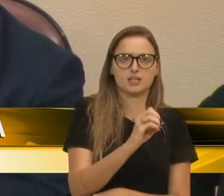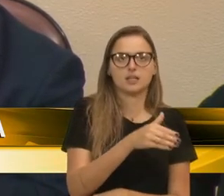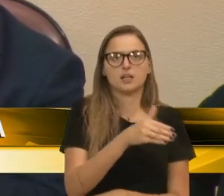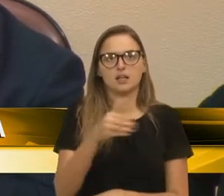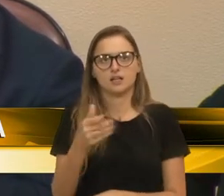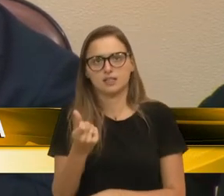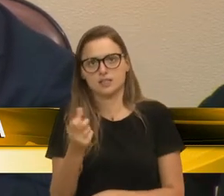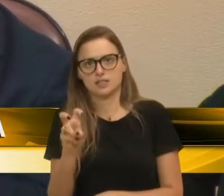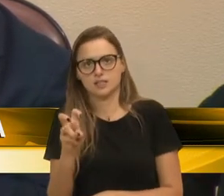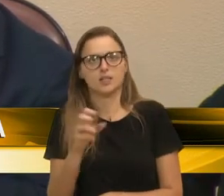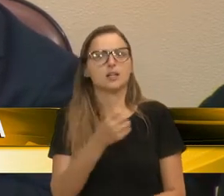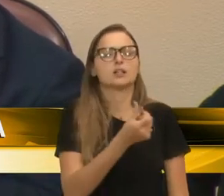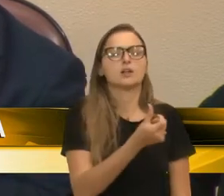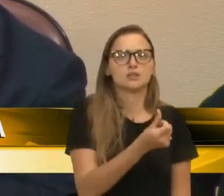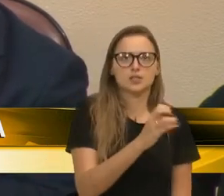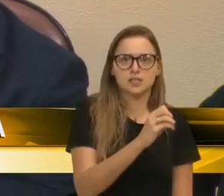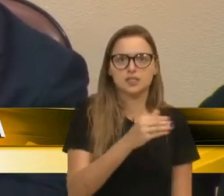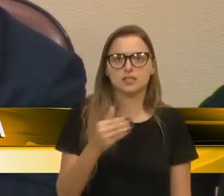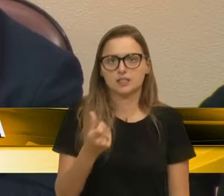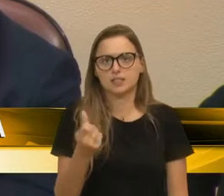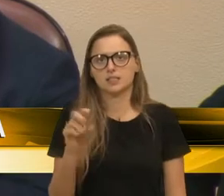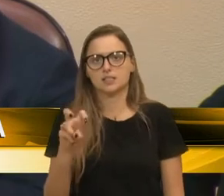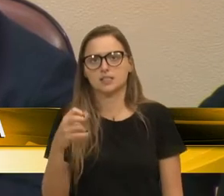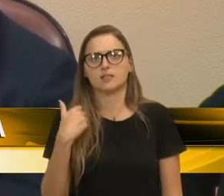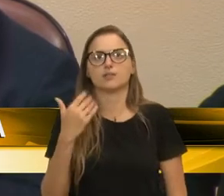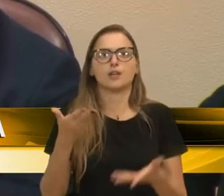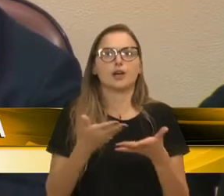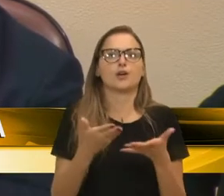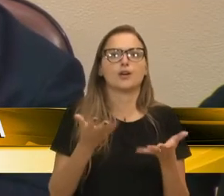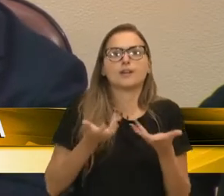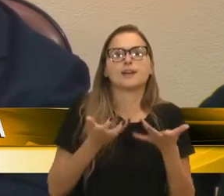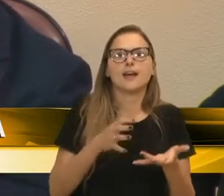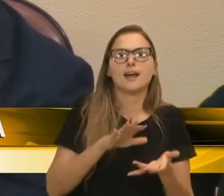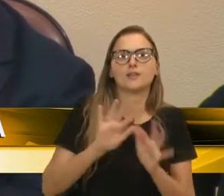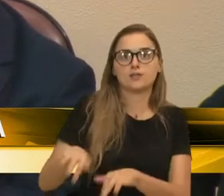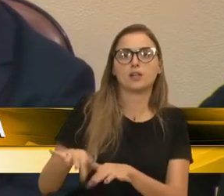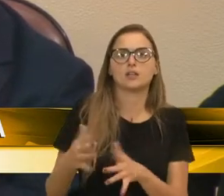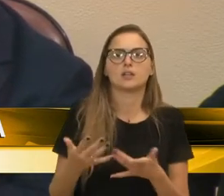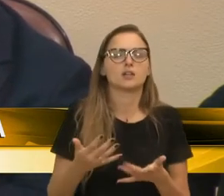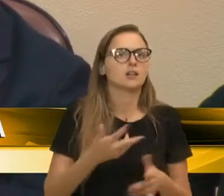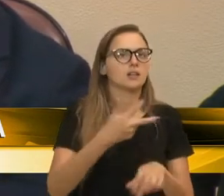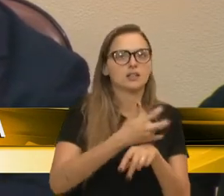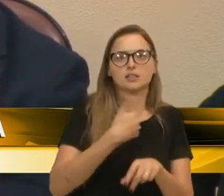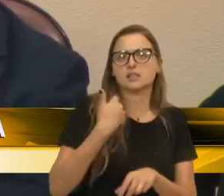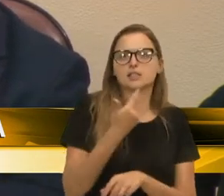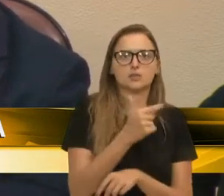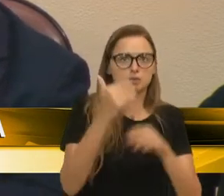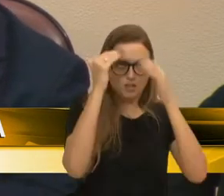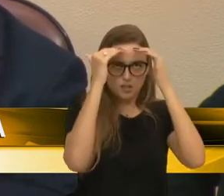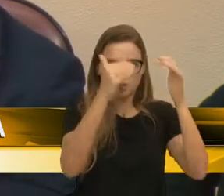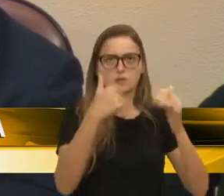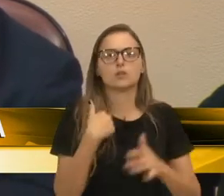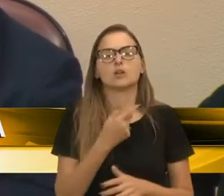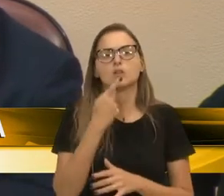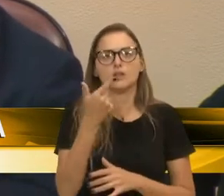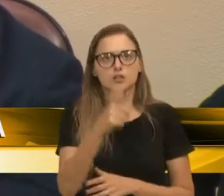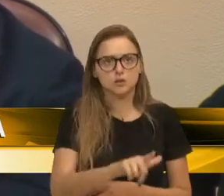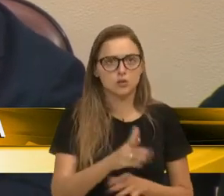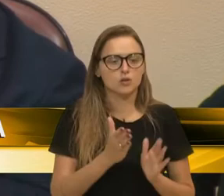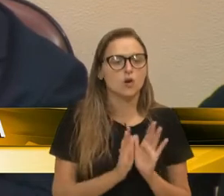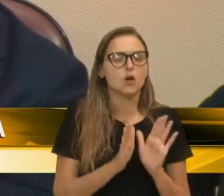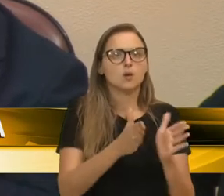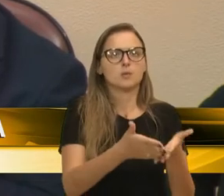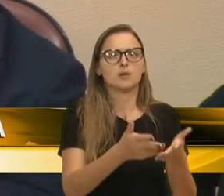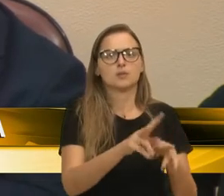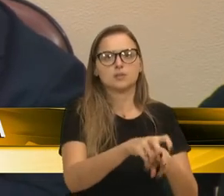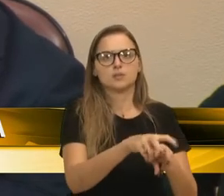é isso, né? De 60 a 65 anos, e depois querem tirar. E os idosos não estão sendo respeitados, e eu vou levar isso de novo para a Comissão de Agricultura.